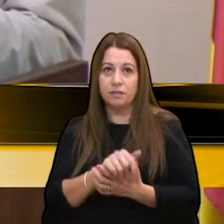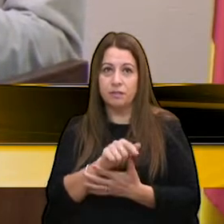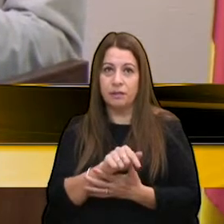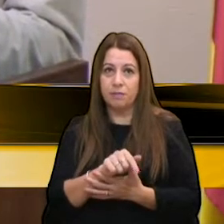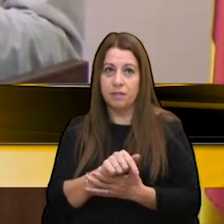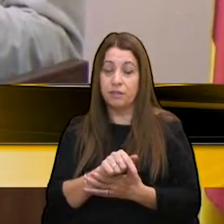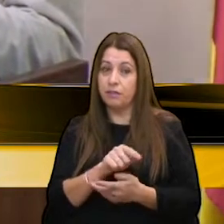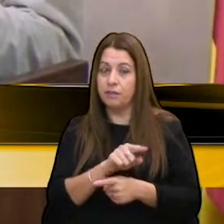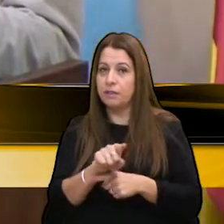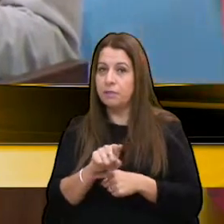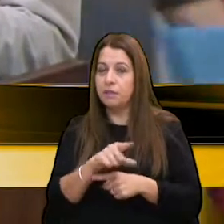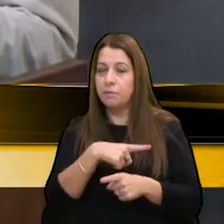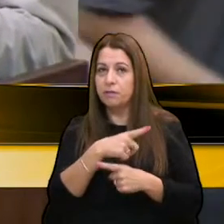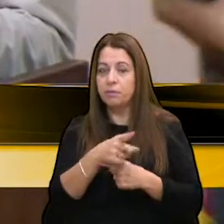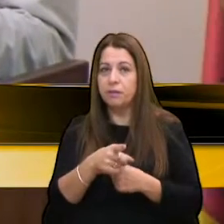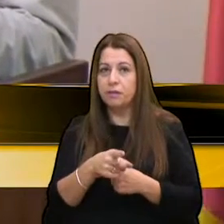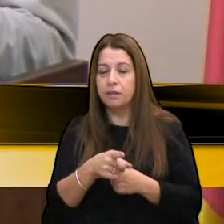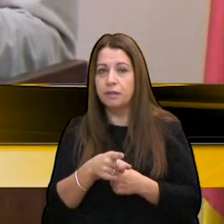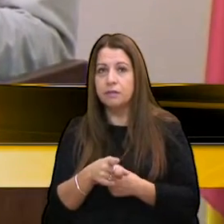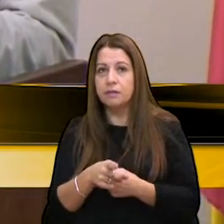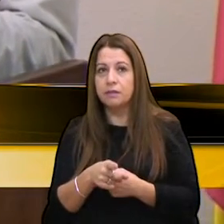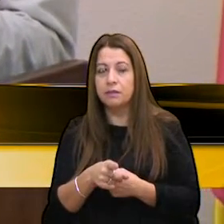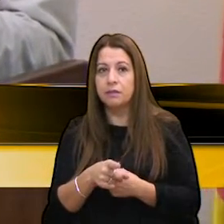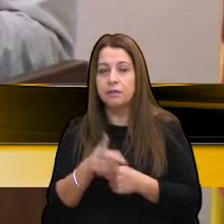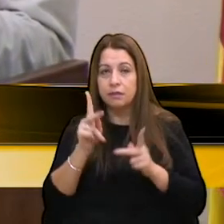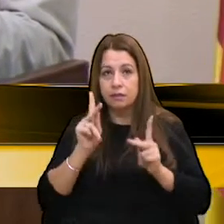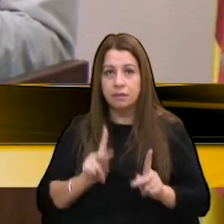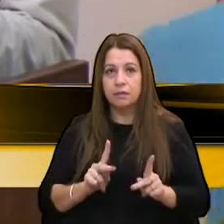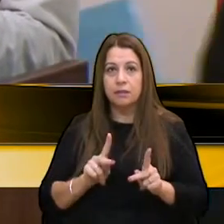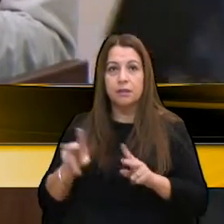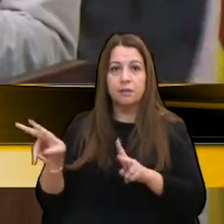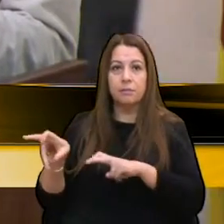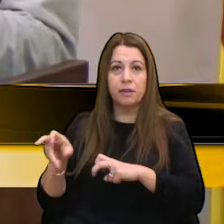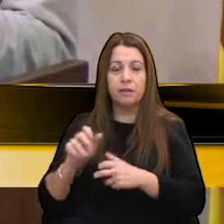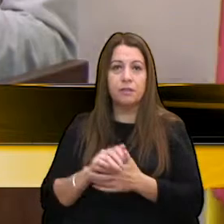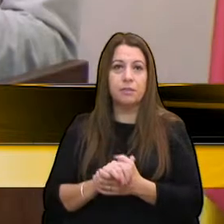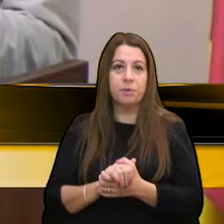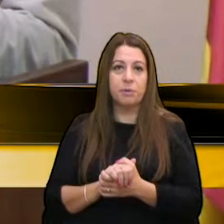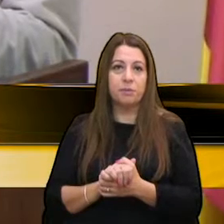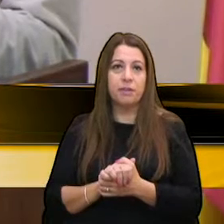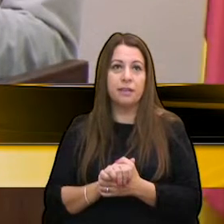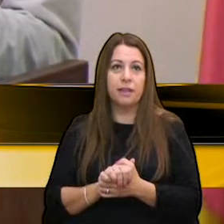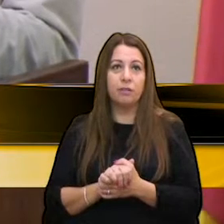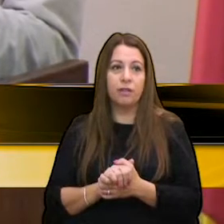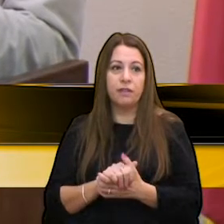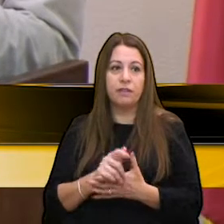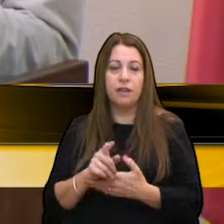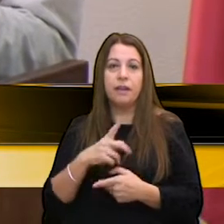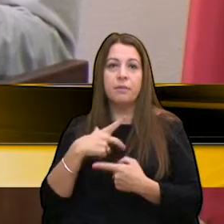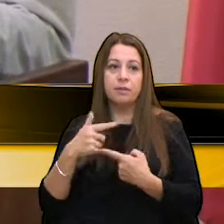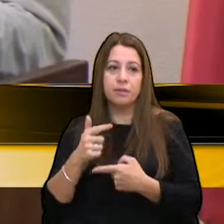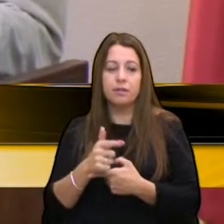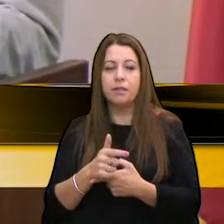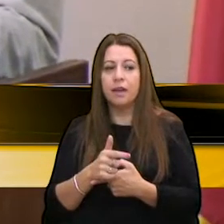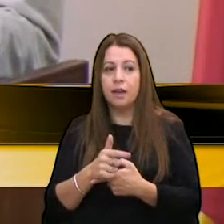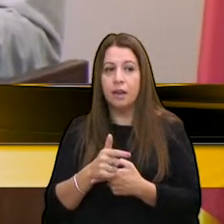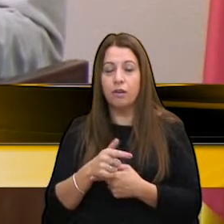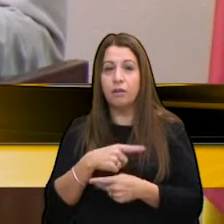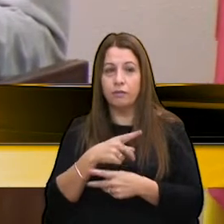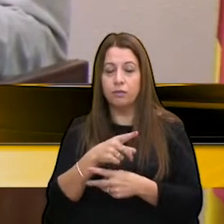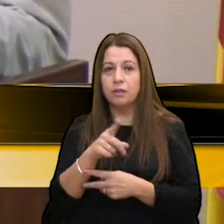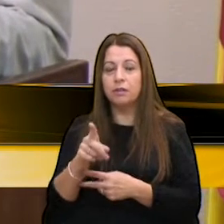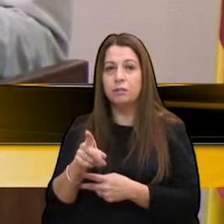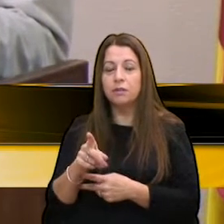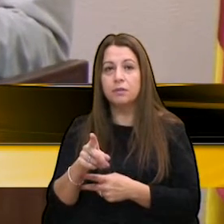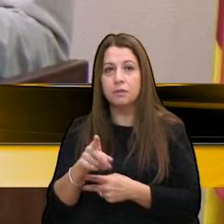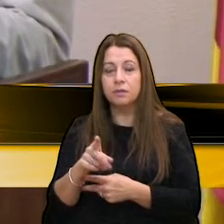A segunda aqui, os fatores que mantêm as pessoas no meio rural. O primeiro item é, sendo dono do seu